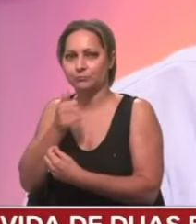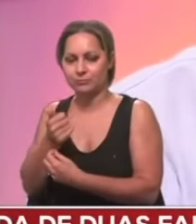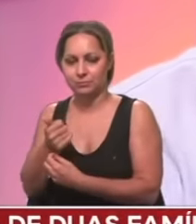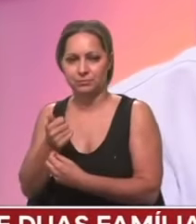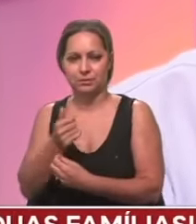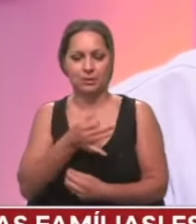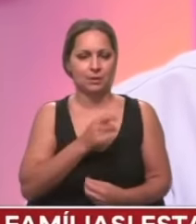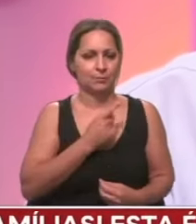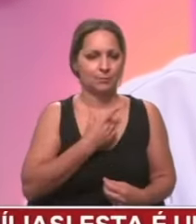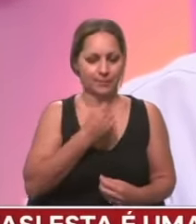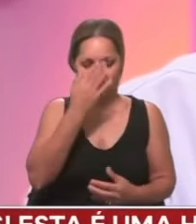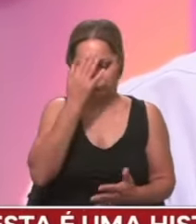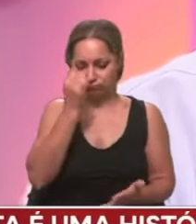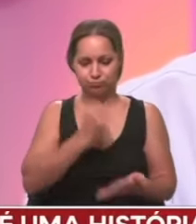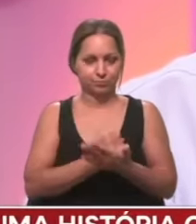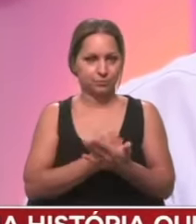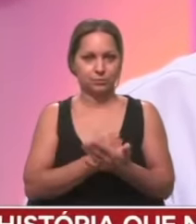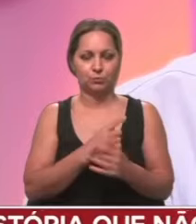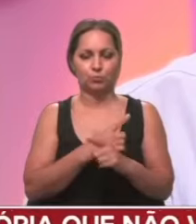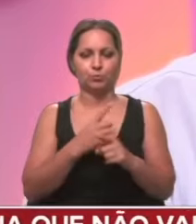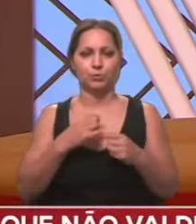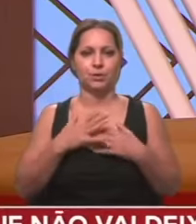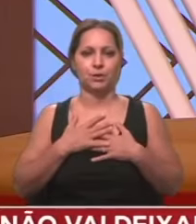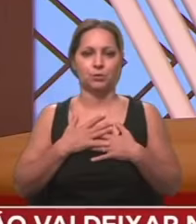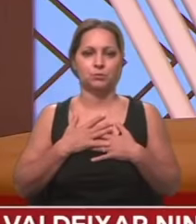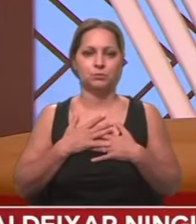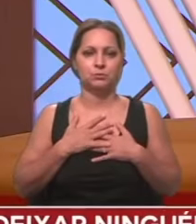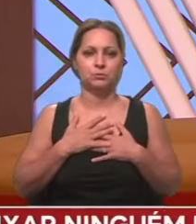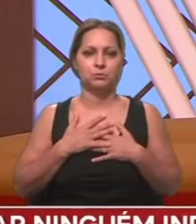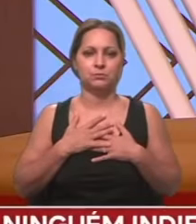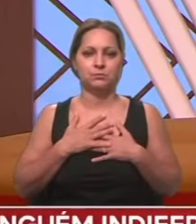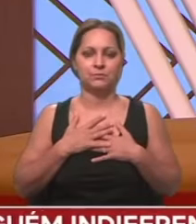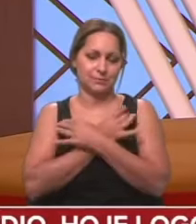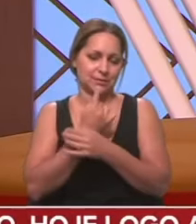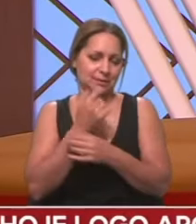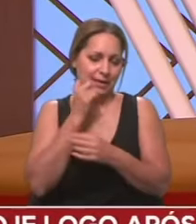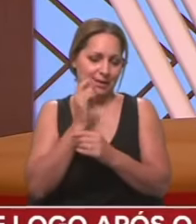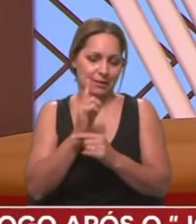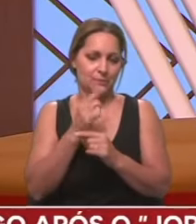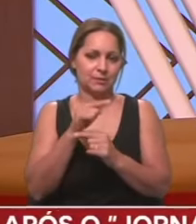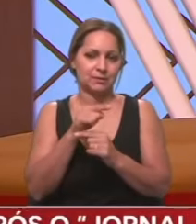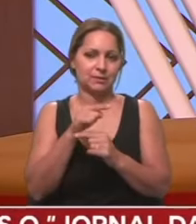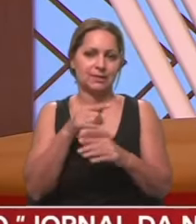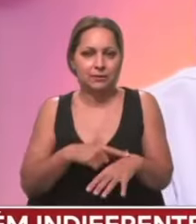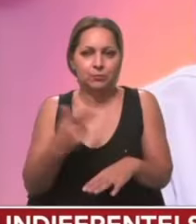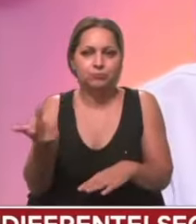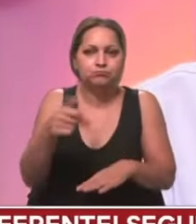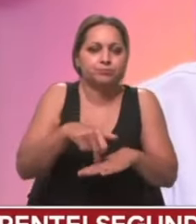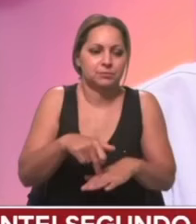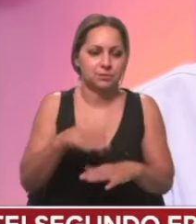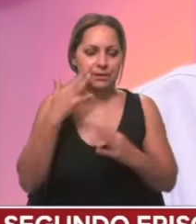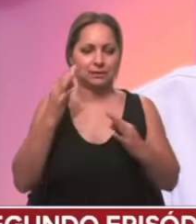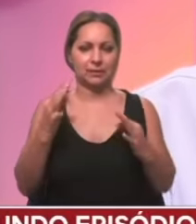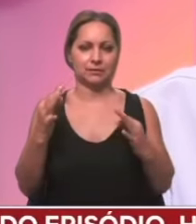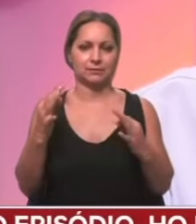Pedro foi extremamente traumático, porque eu, através de um grande amigo meu, tivemos acesso ao que ia acontecer.